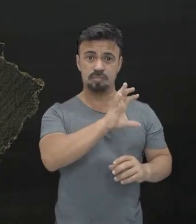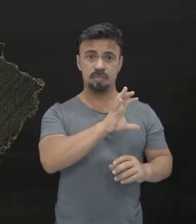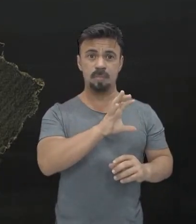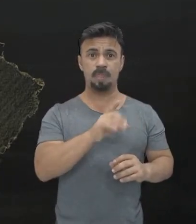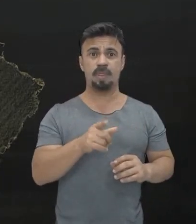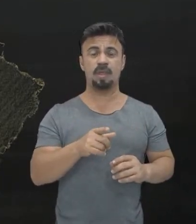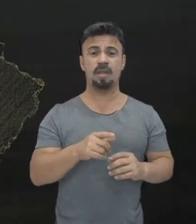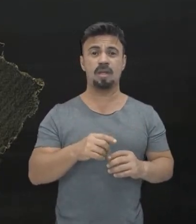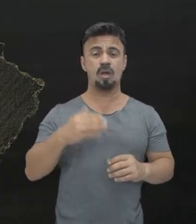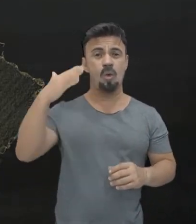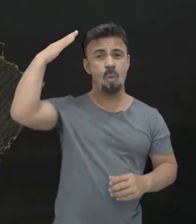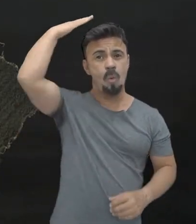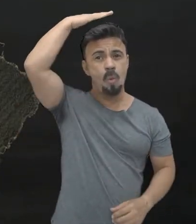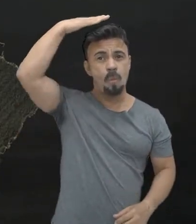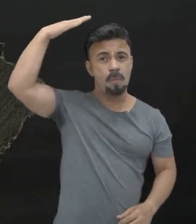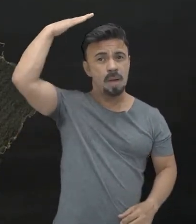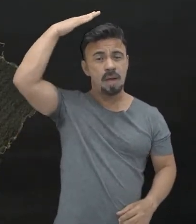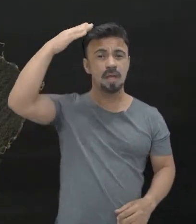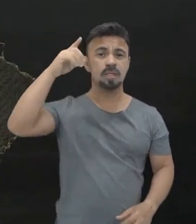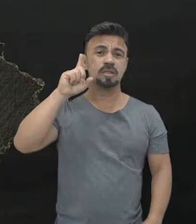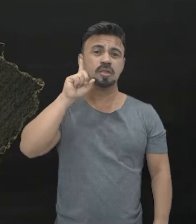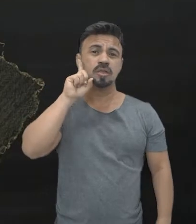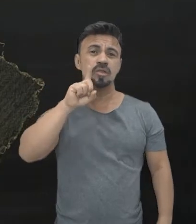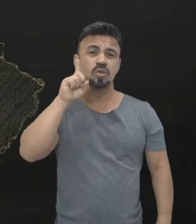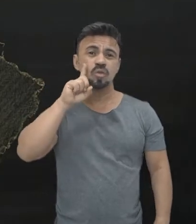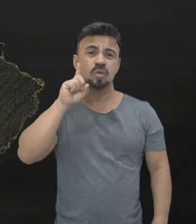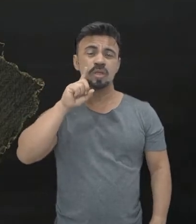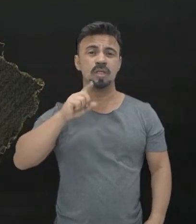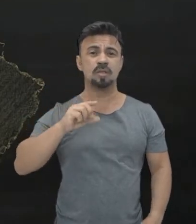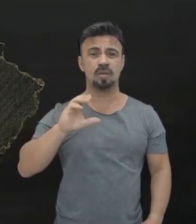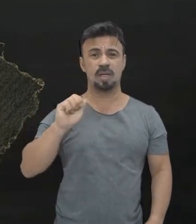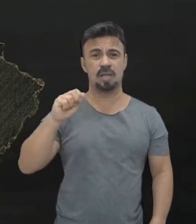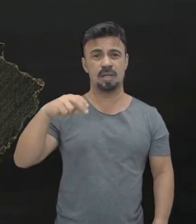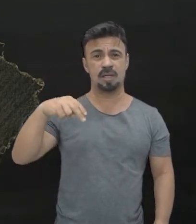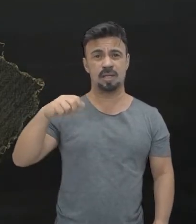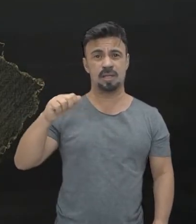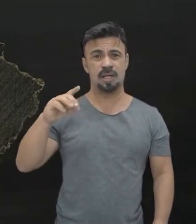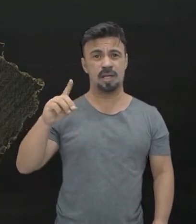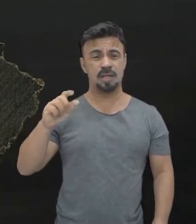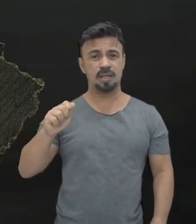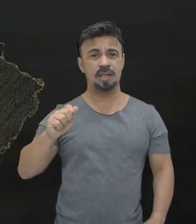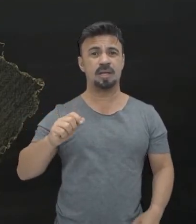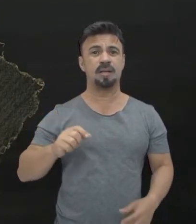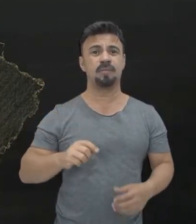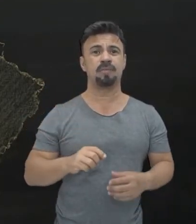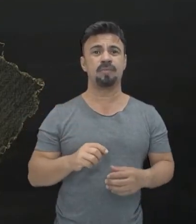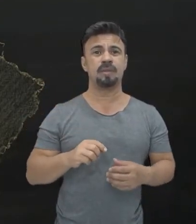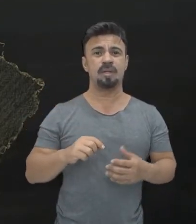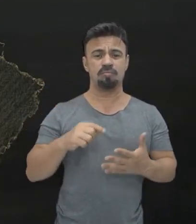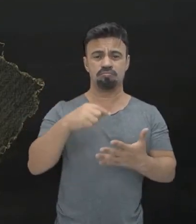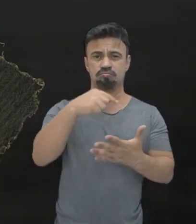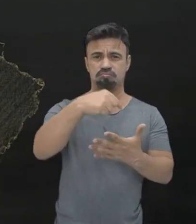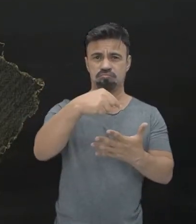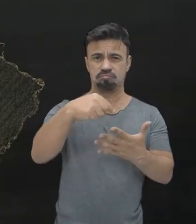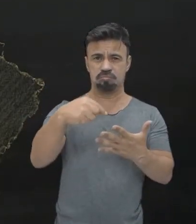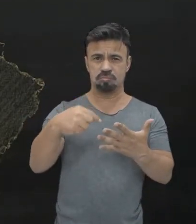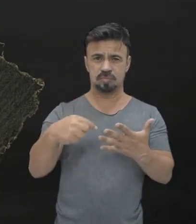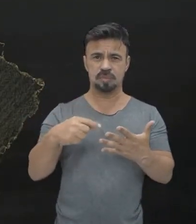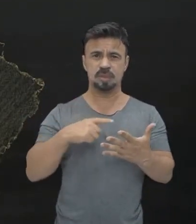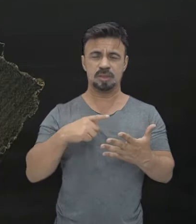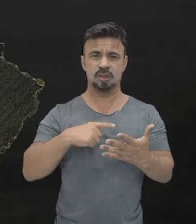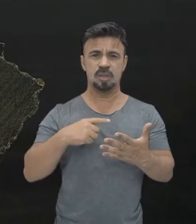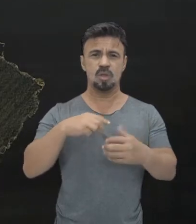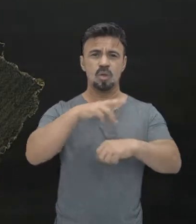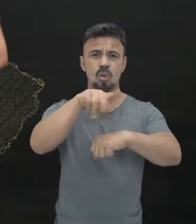o México, os Estados Unidos e o Canadá, assim como a Groenlândia, que é um território que faz parte de um